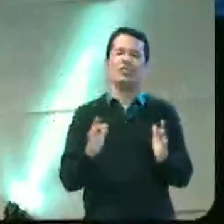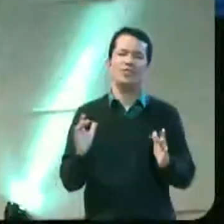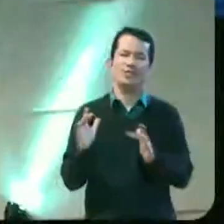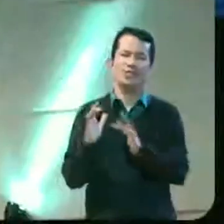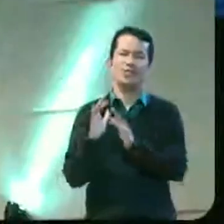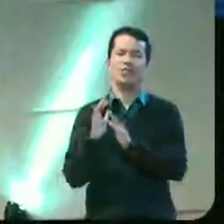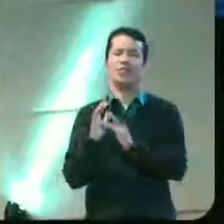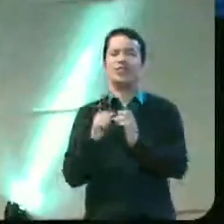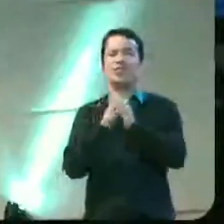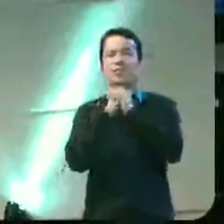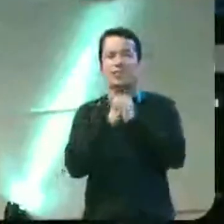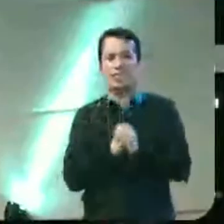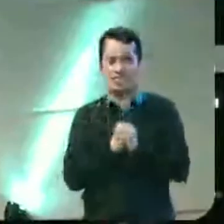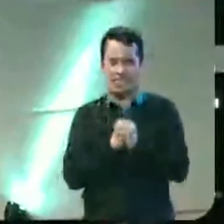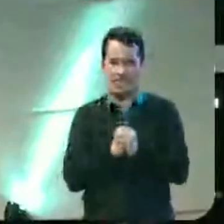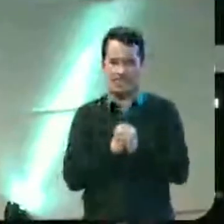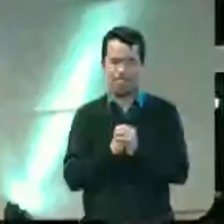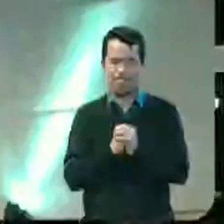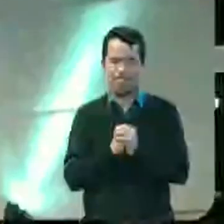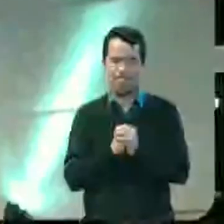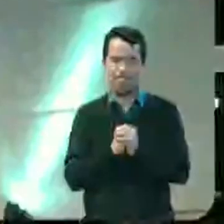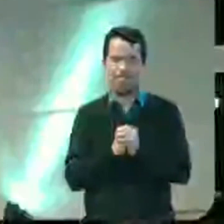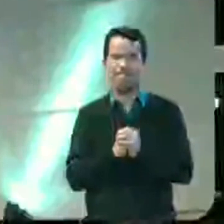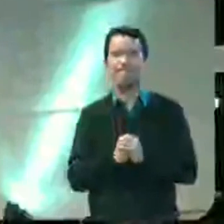Amém, amém.